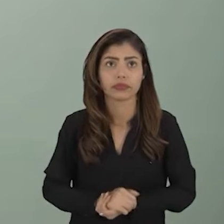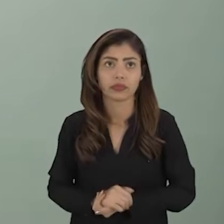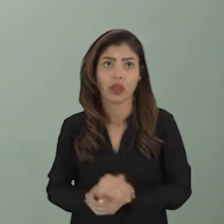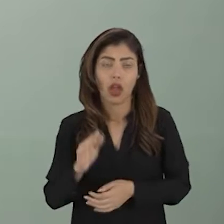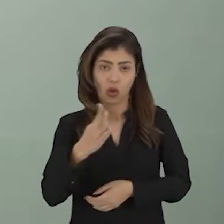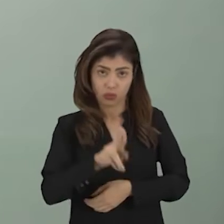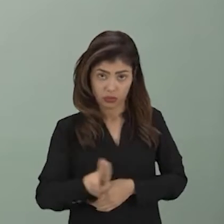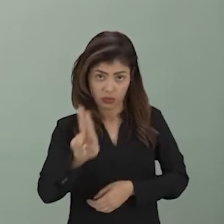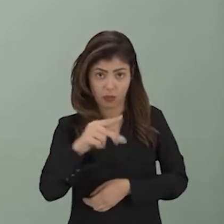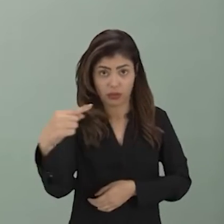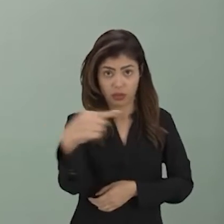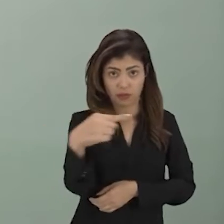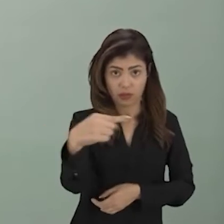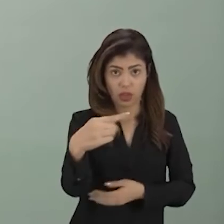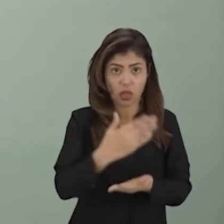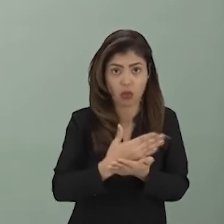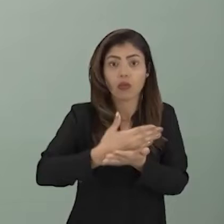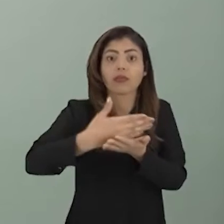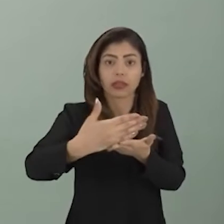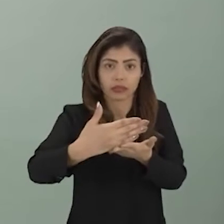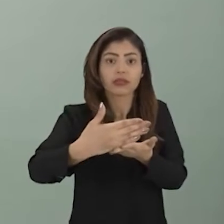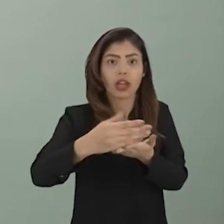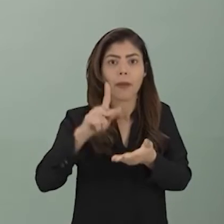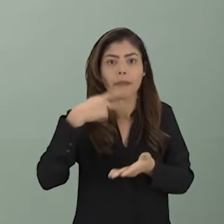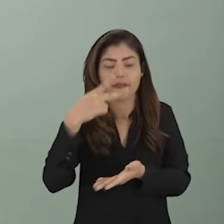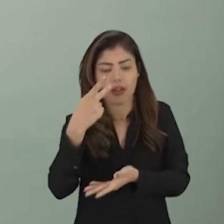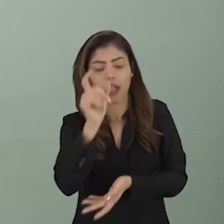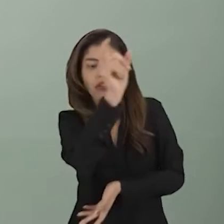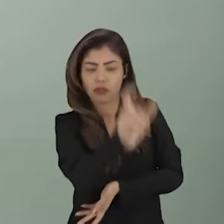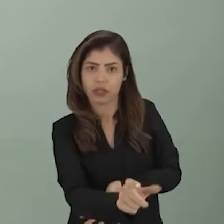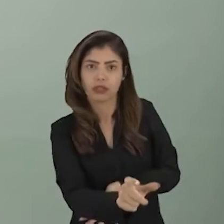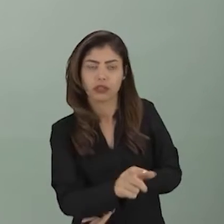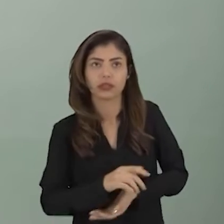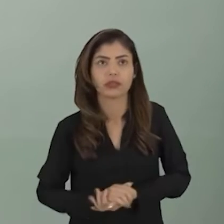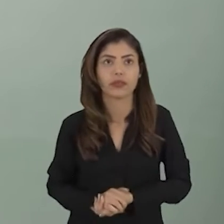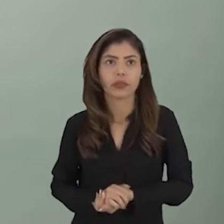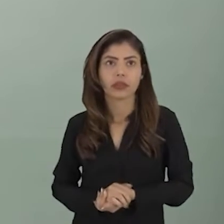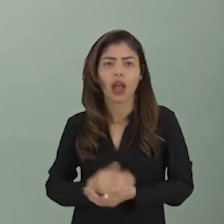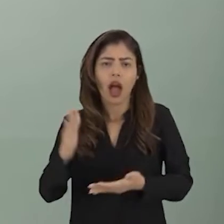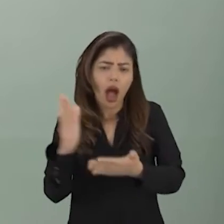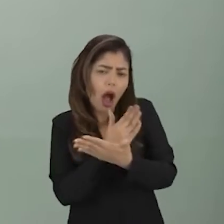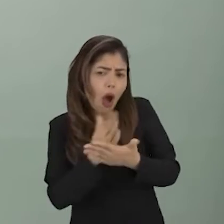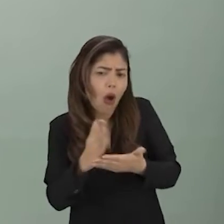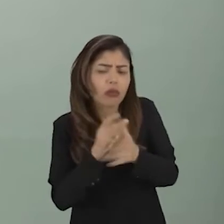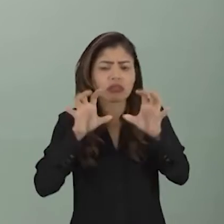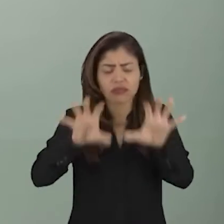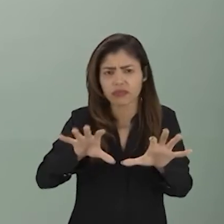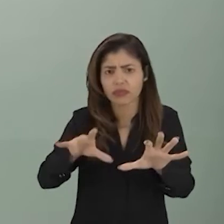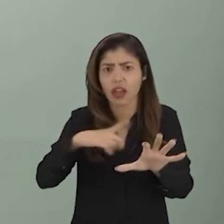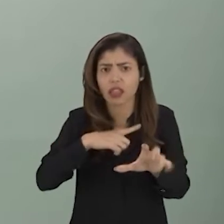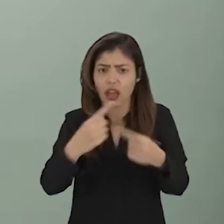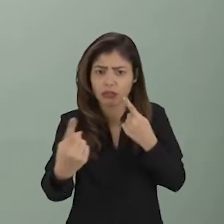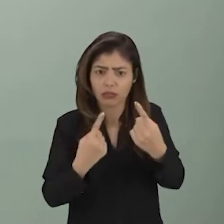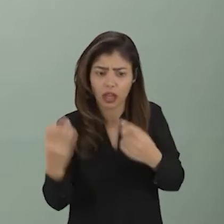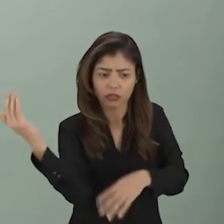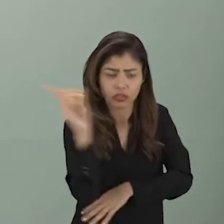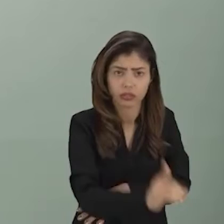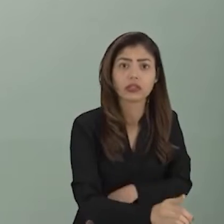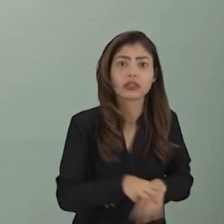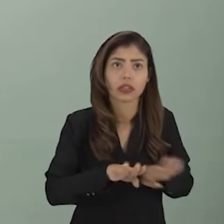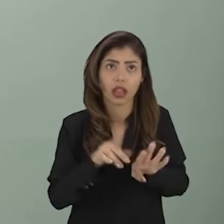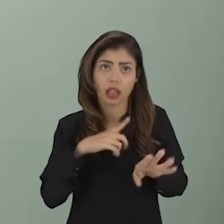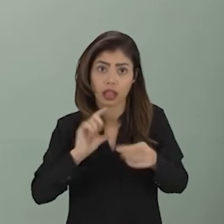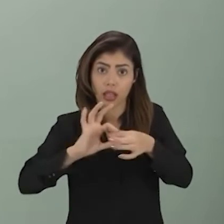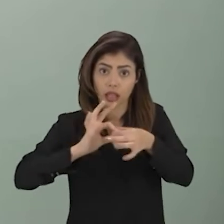Nós utilizamos esse travessão no início da linha para indicar a fala dele. Em algumas situações, até de discurso indireto livre,